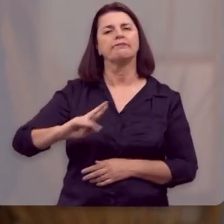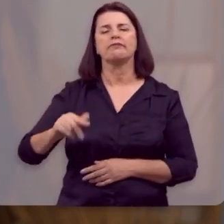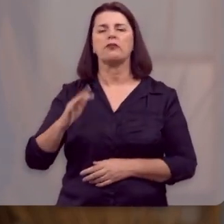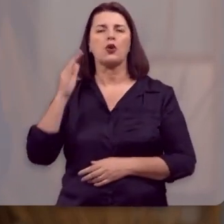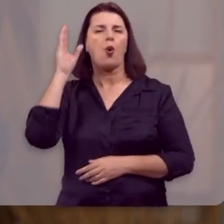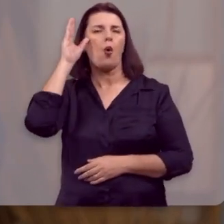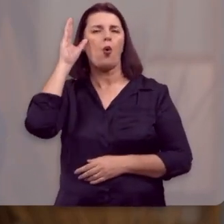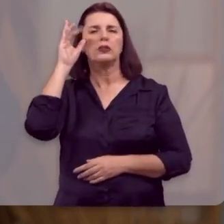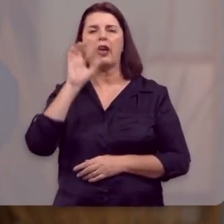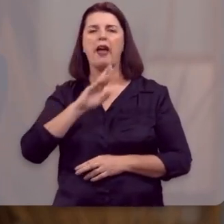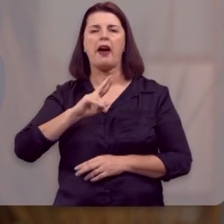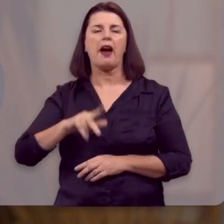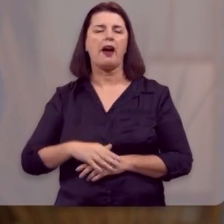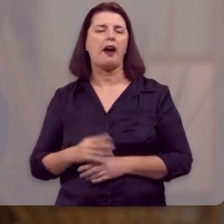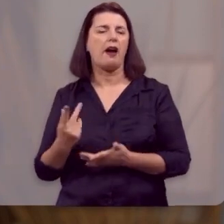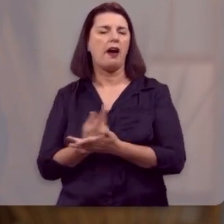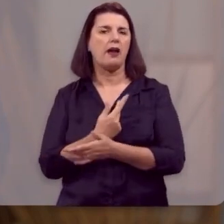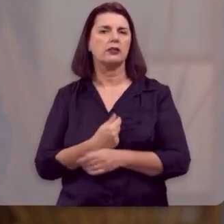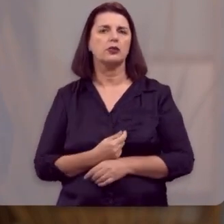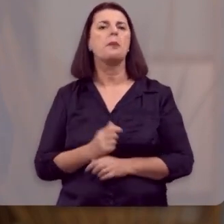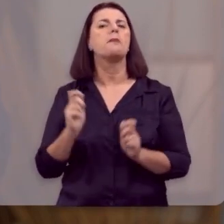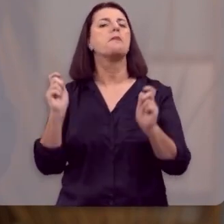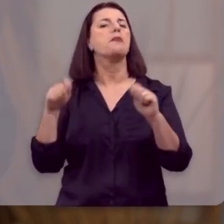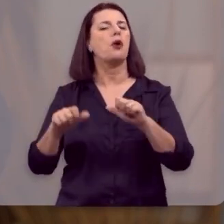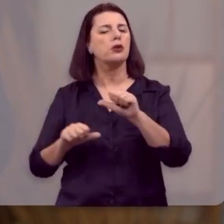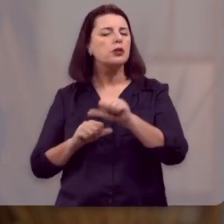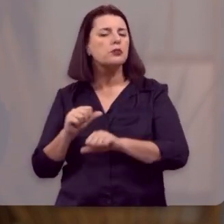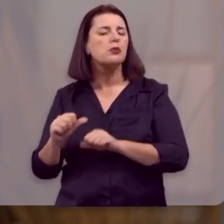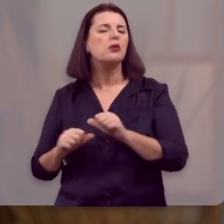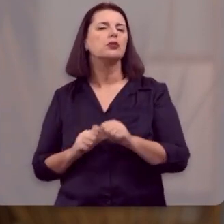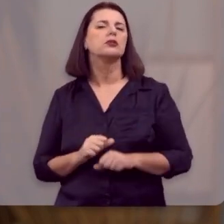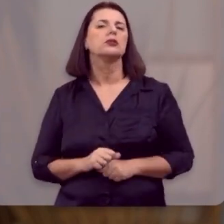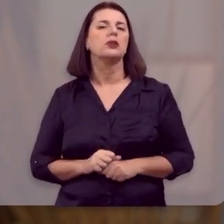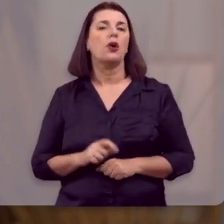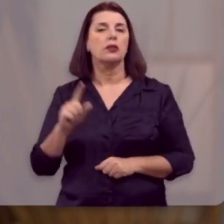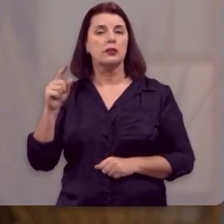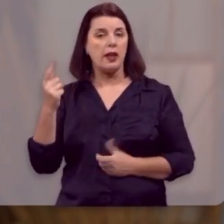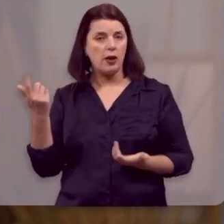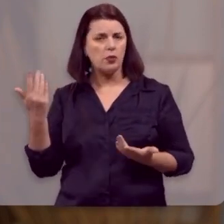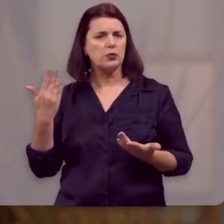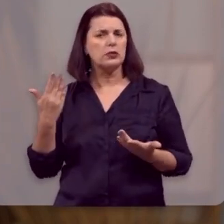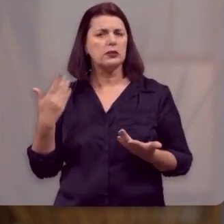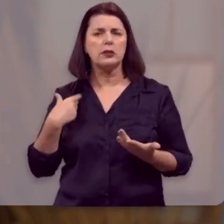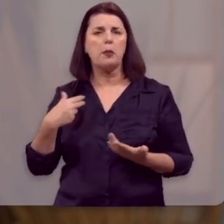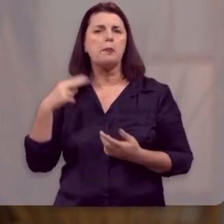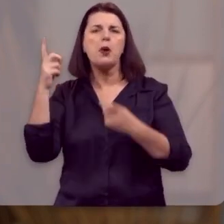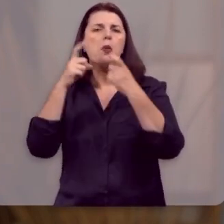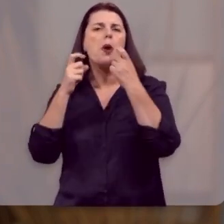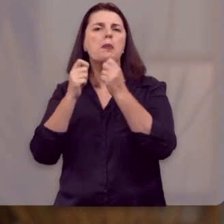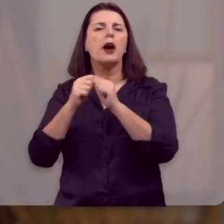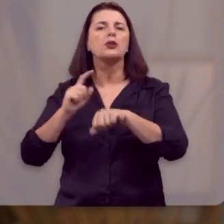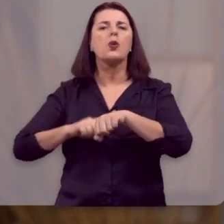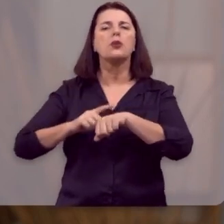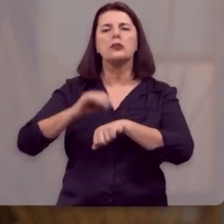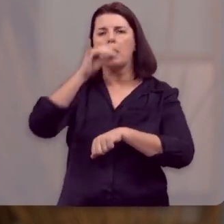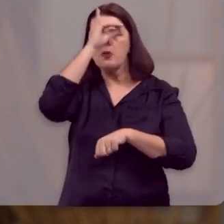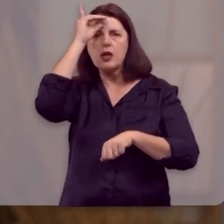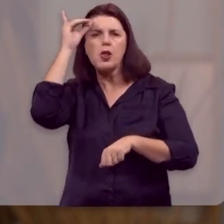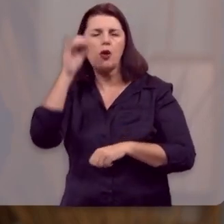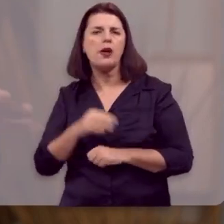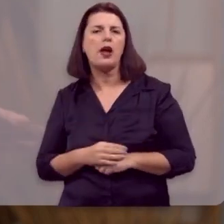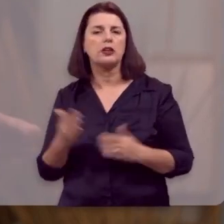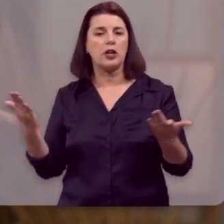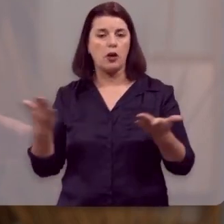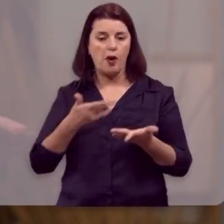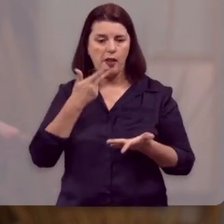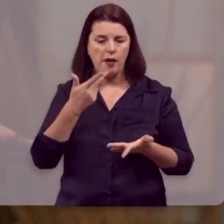errado. Há possibilidade de mudança. Deus não levou em conta os tempos da ignorância, mas agora determina que todos os homens